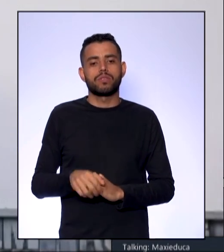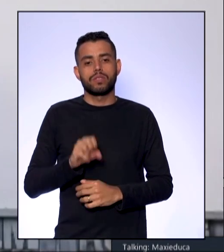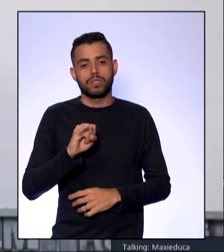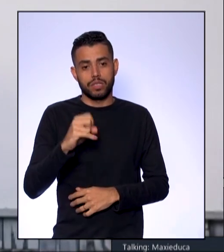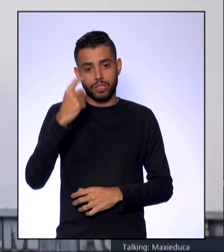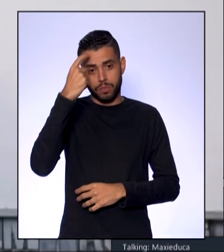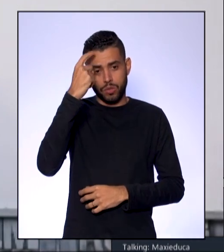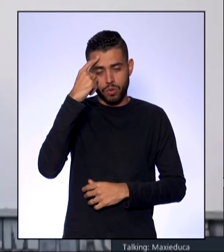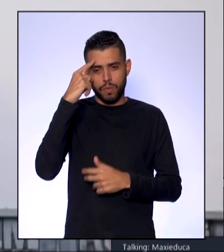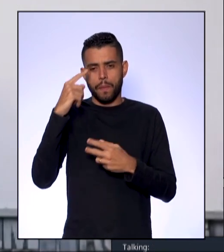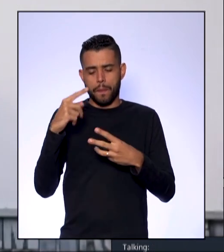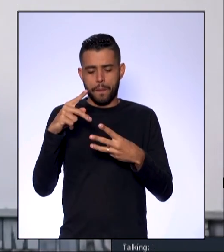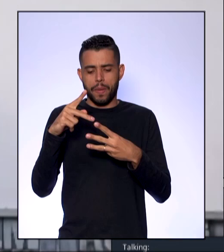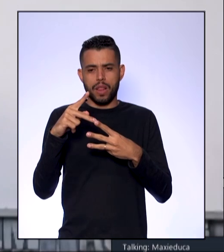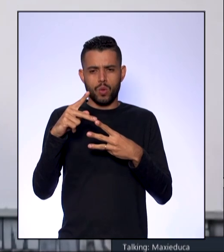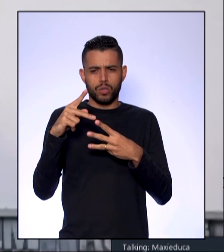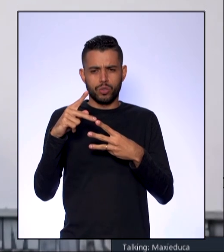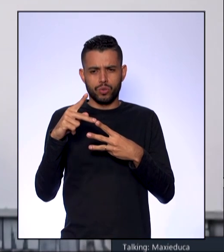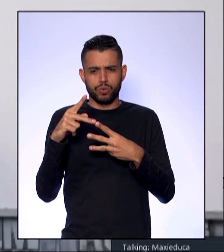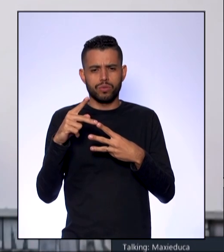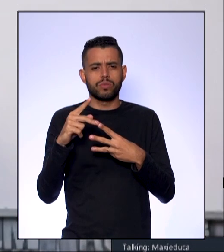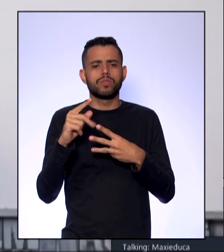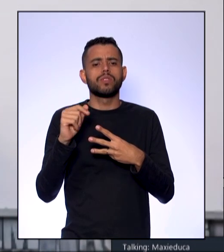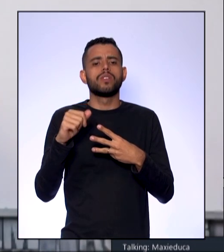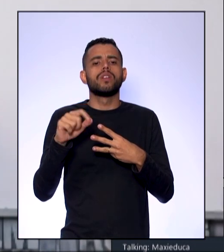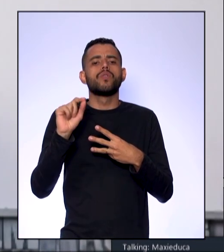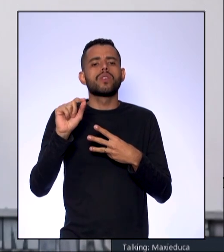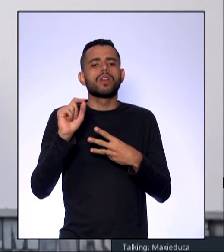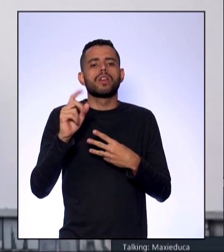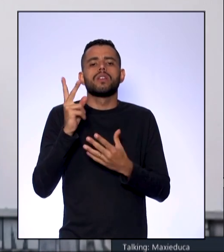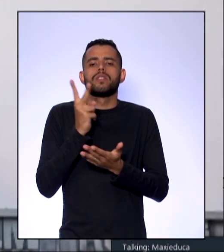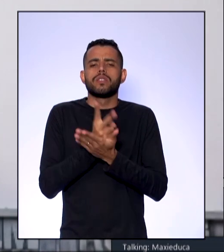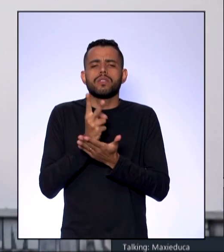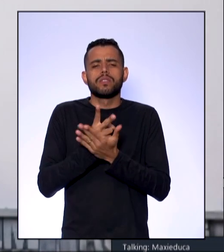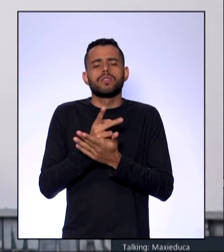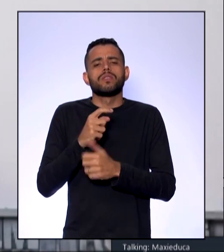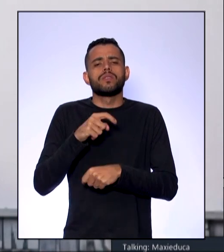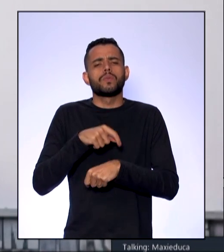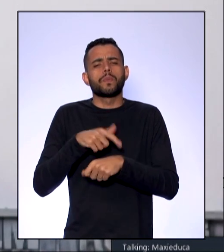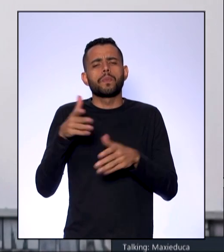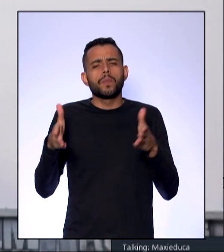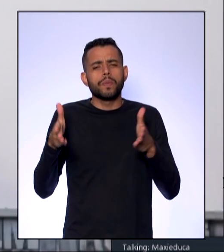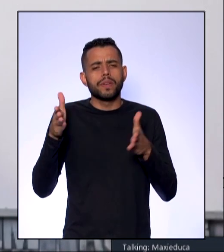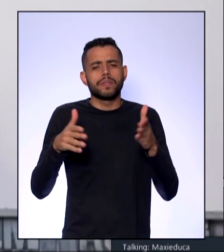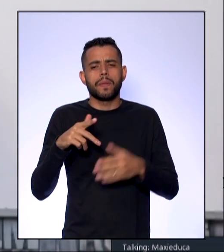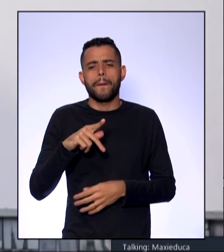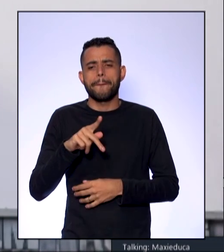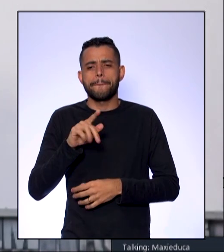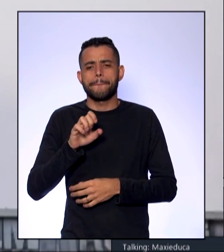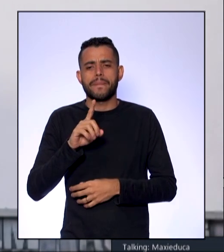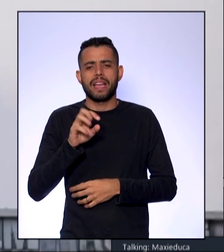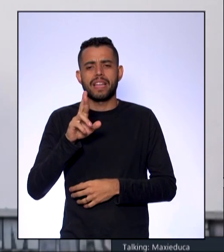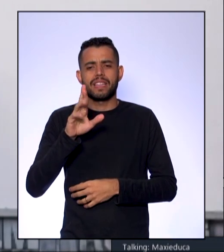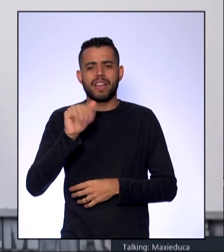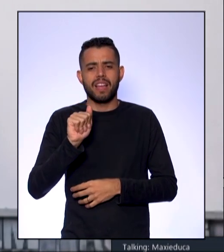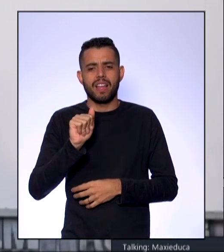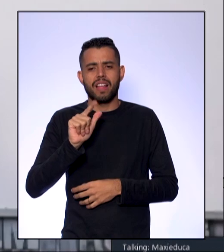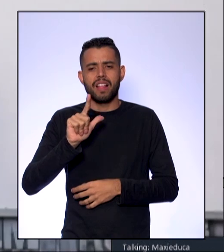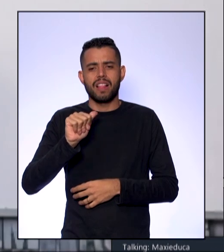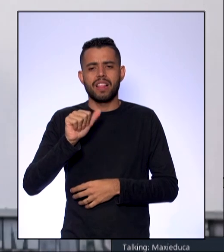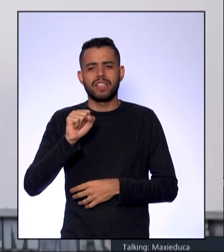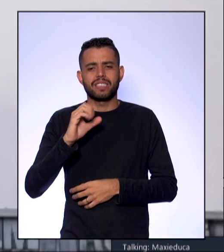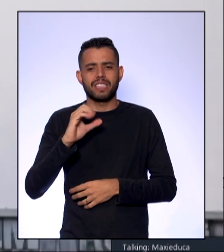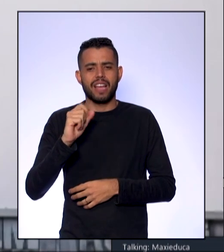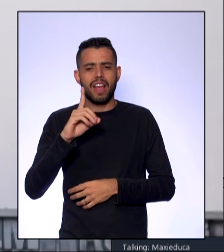em Paleolítico, é comum aparecer o período da Pedra Lascada, tá? Na Pedra Lascada, eu